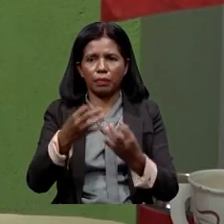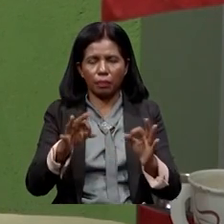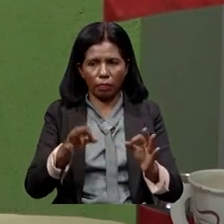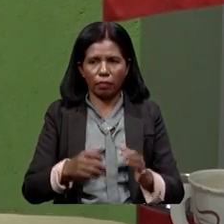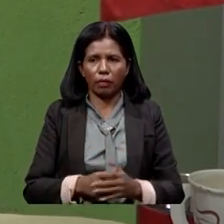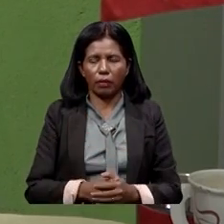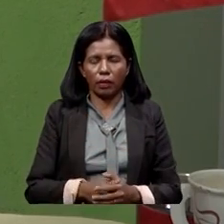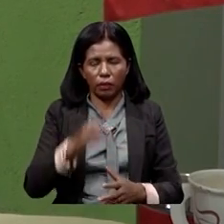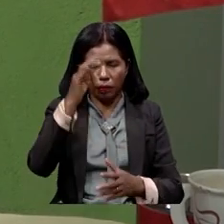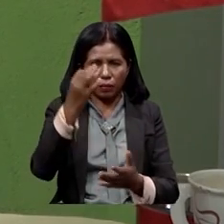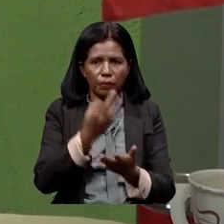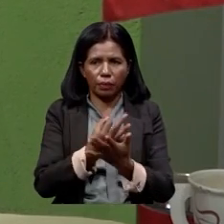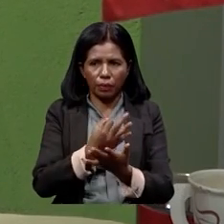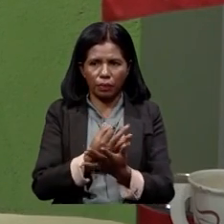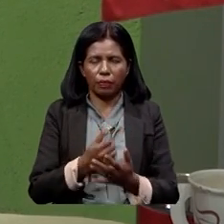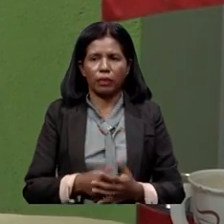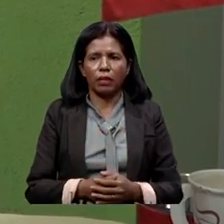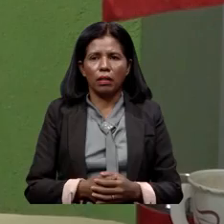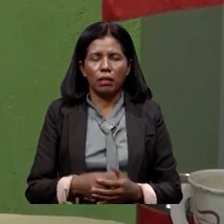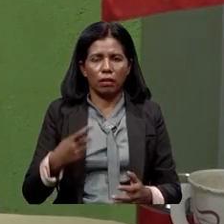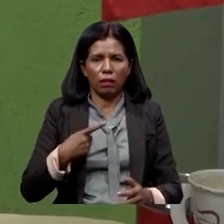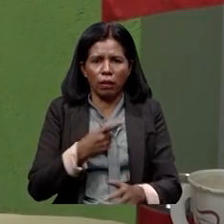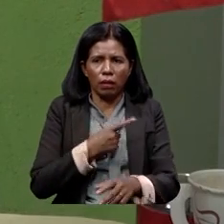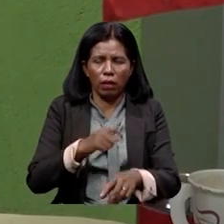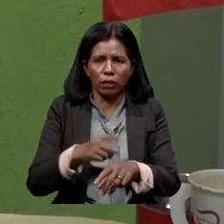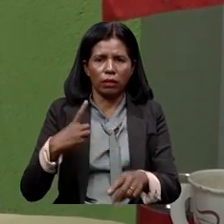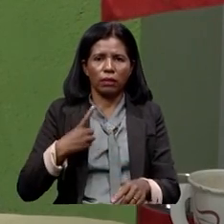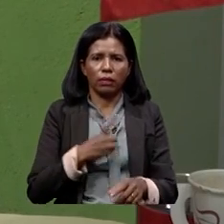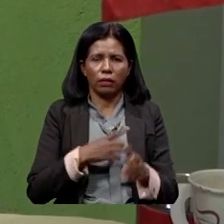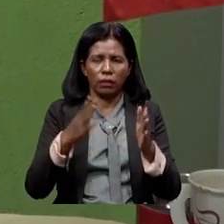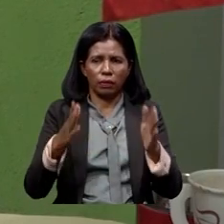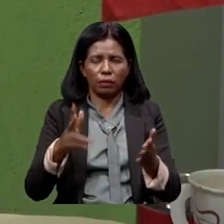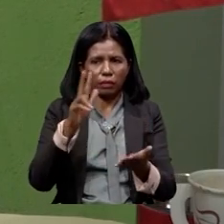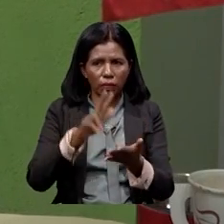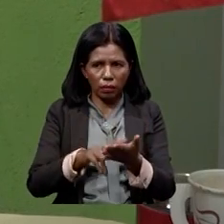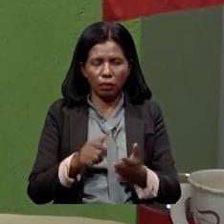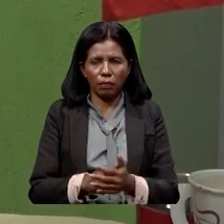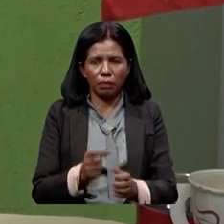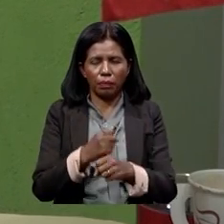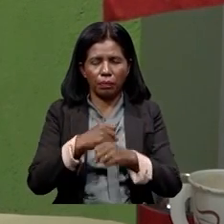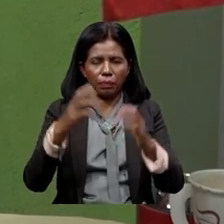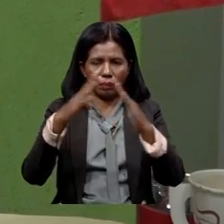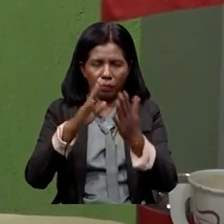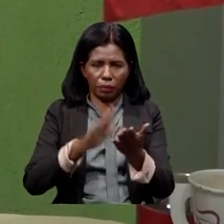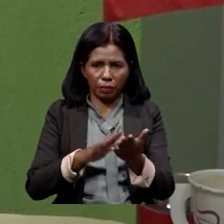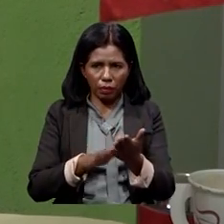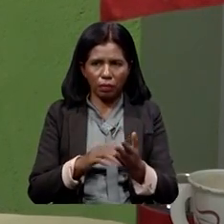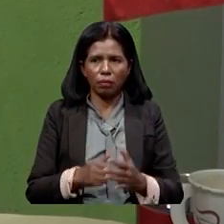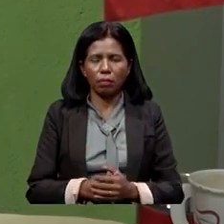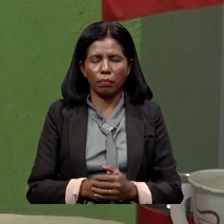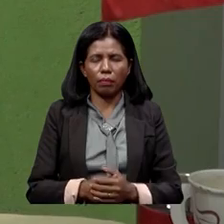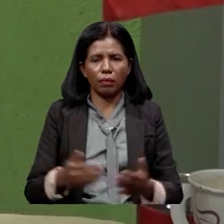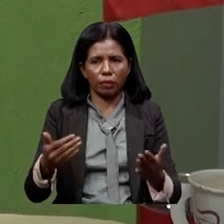o orçamento debate já do Parlamento cara na deputada será a prova vá o dia fala escola né